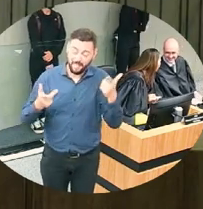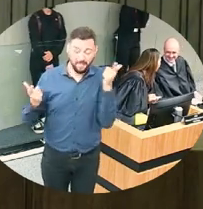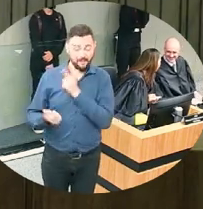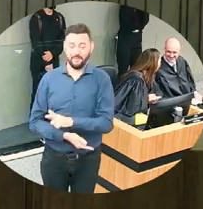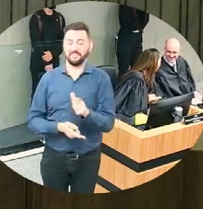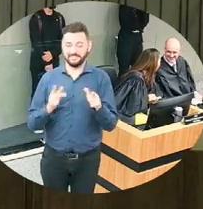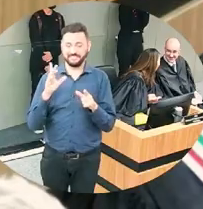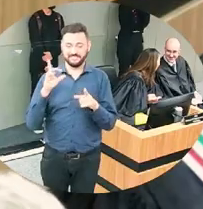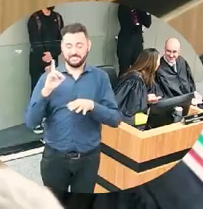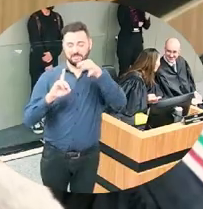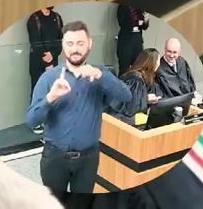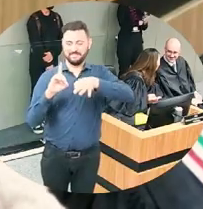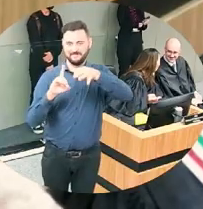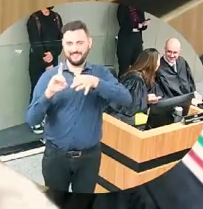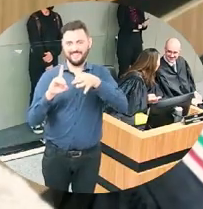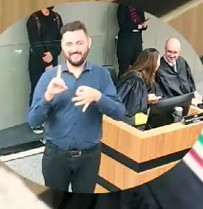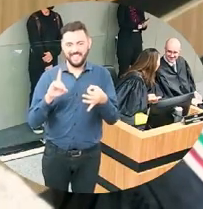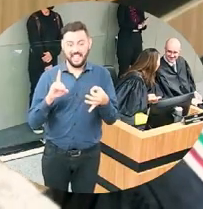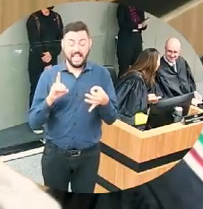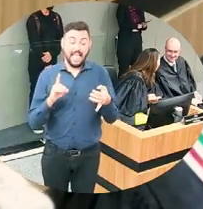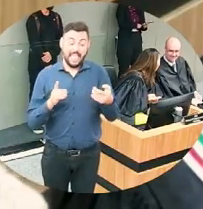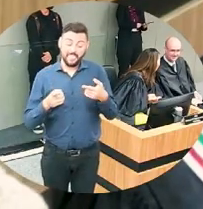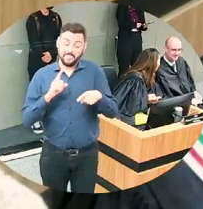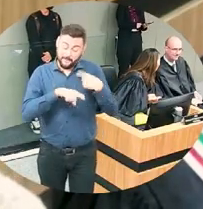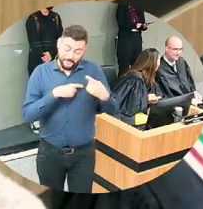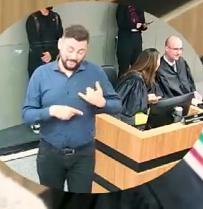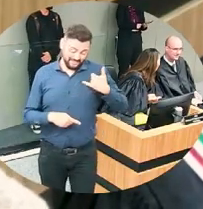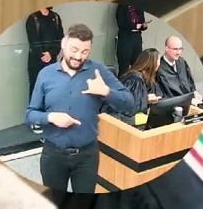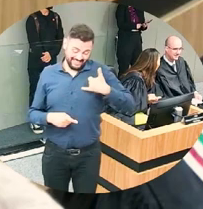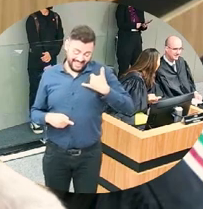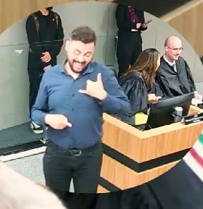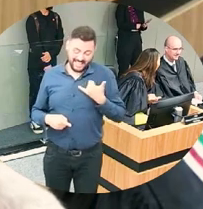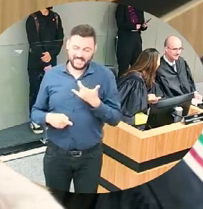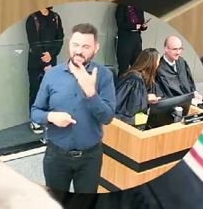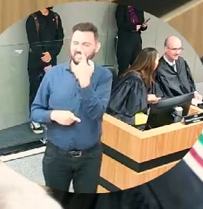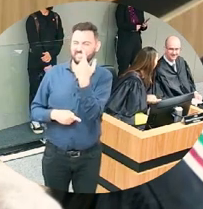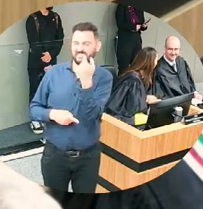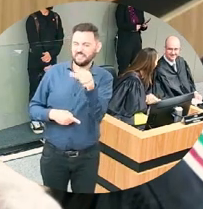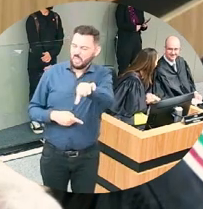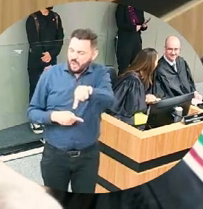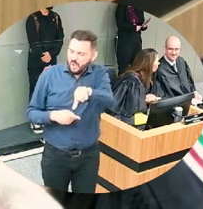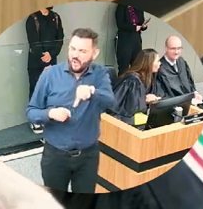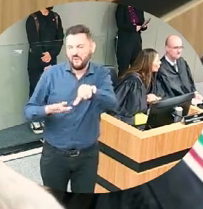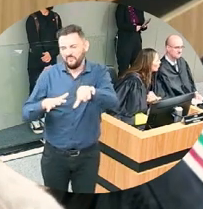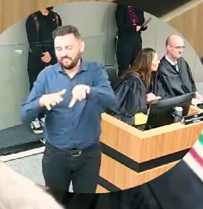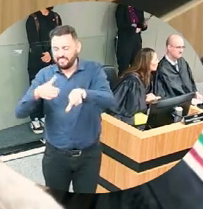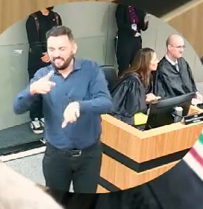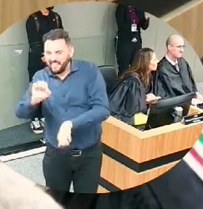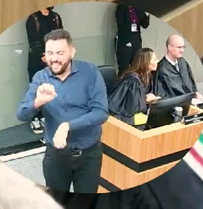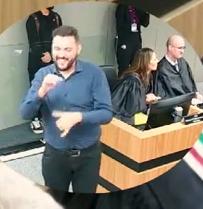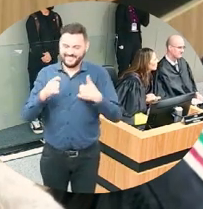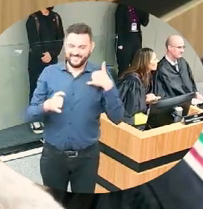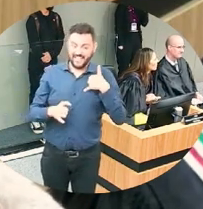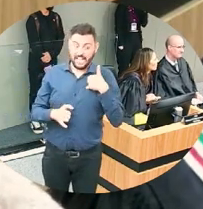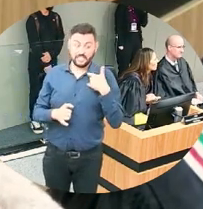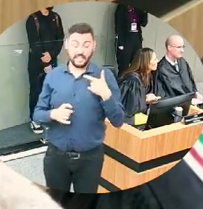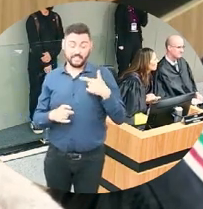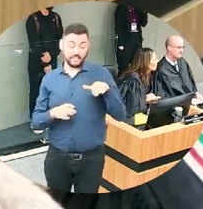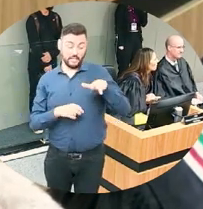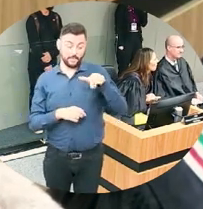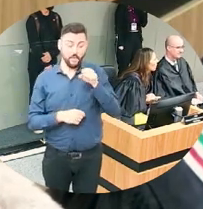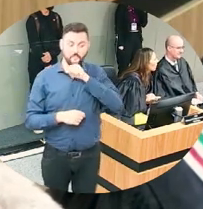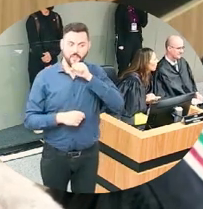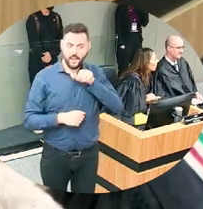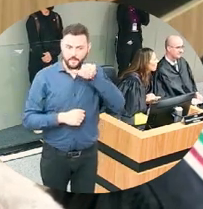desembargador retornou à terra natal Aos 9 ou 10 anos e com dois dos irmãos mais velhos e mais